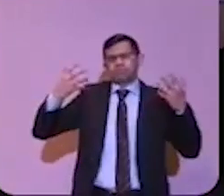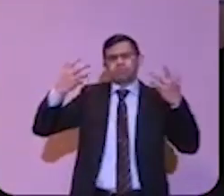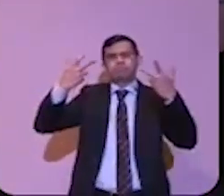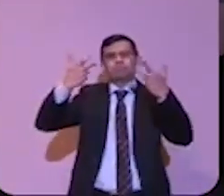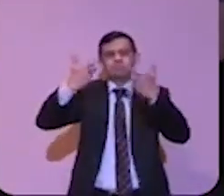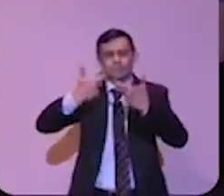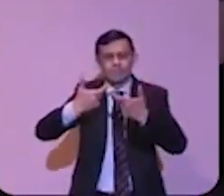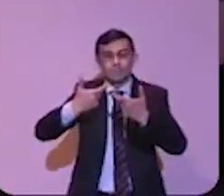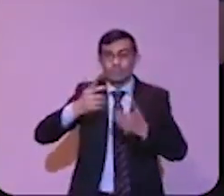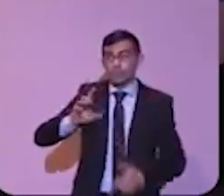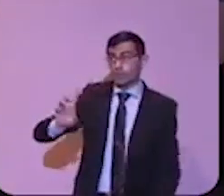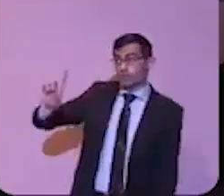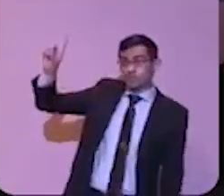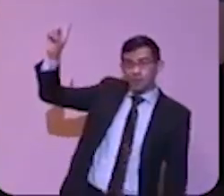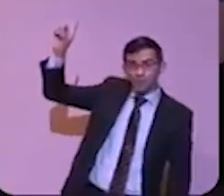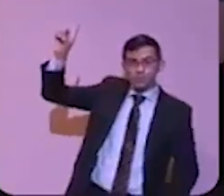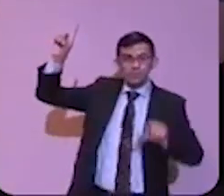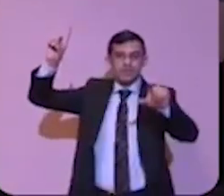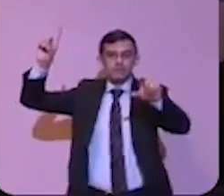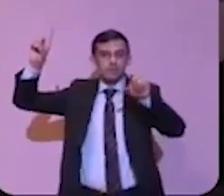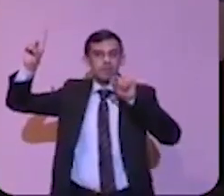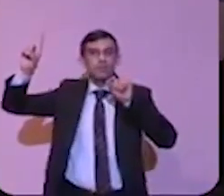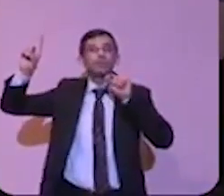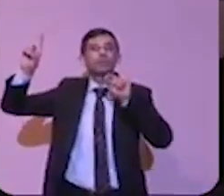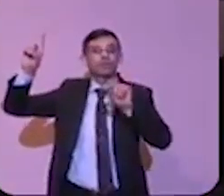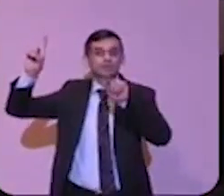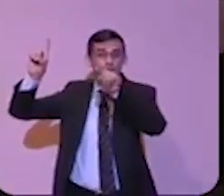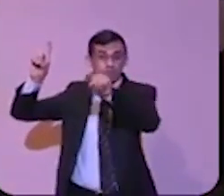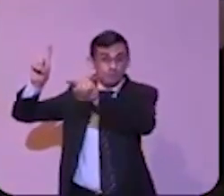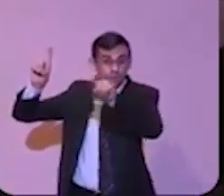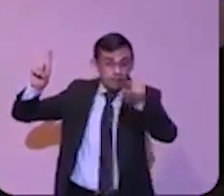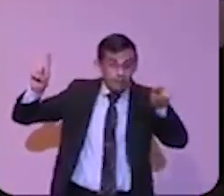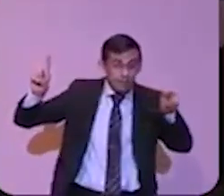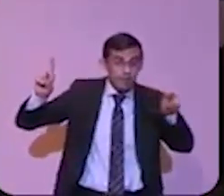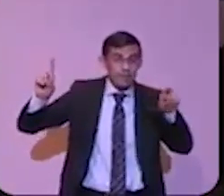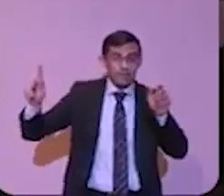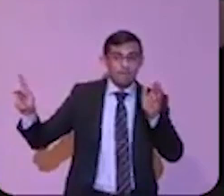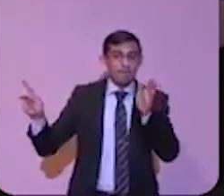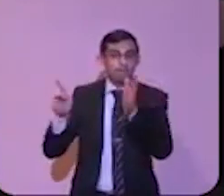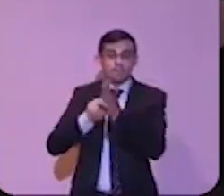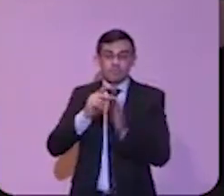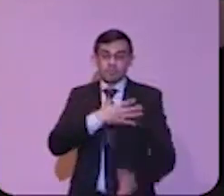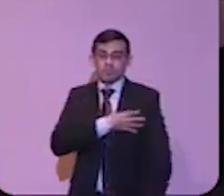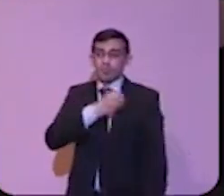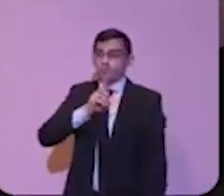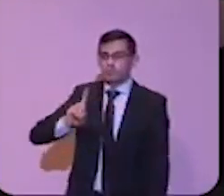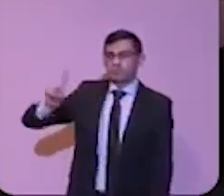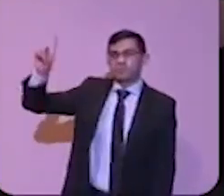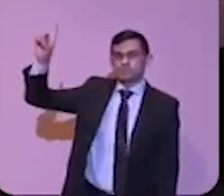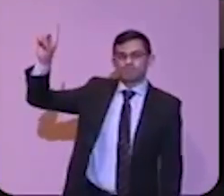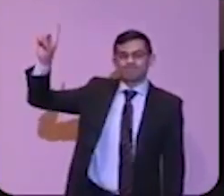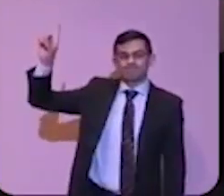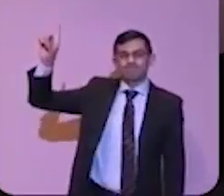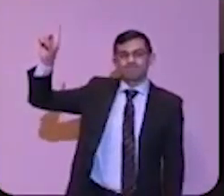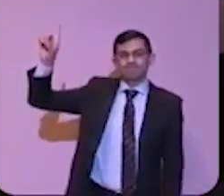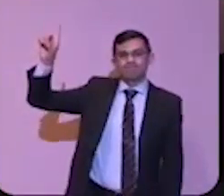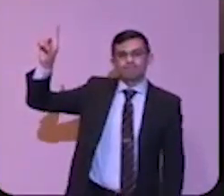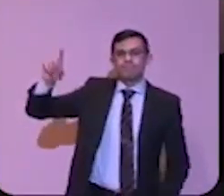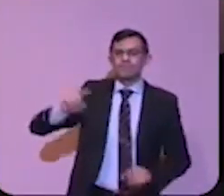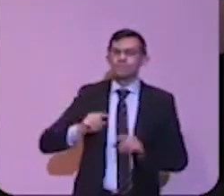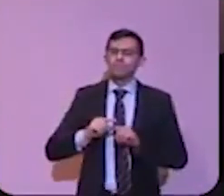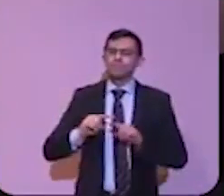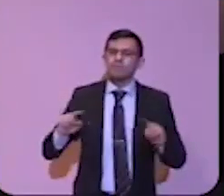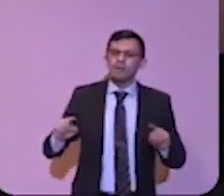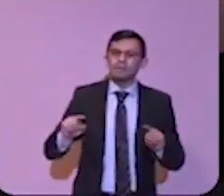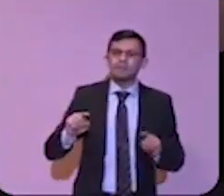incrível! Deus decidiu fazer de você o seu filho, a sua filha.